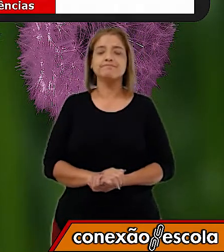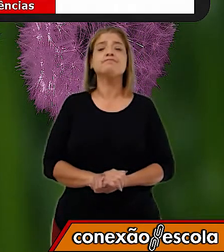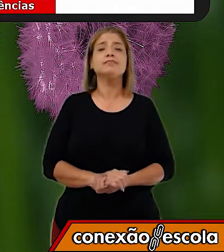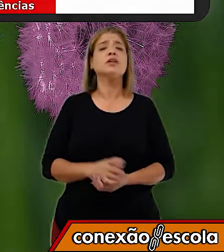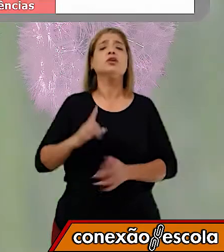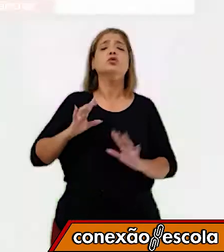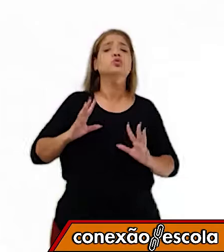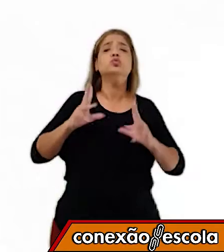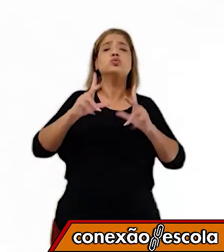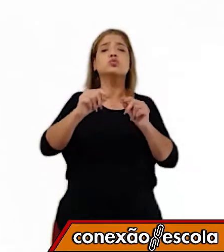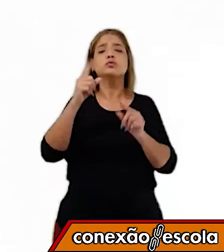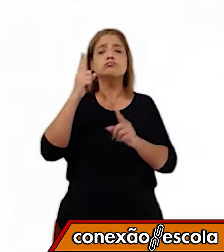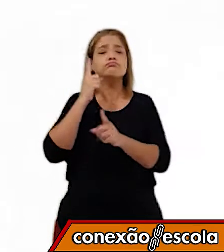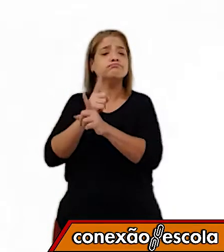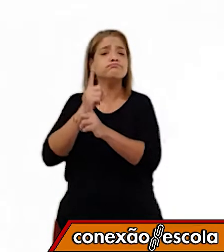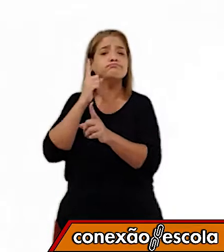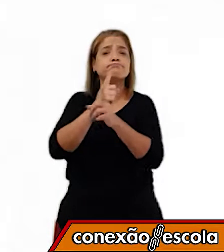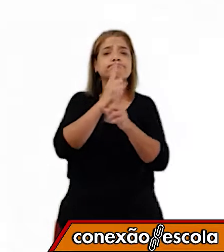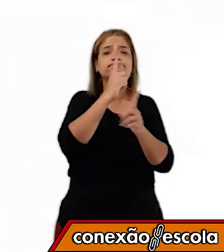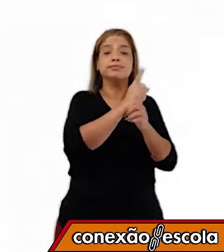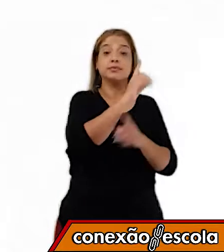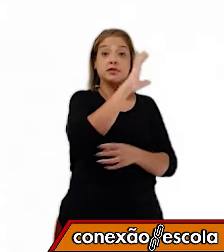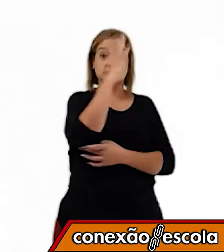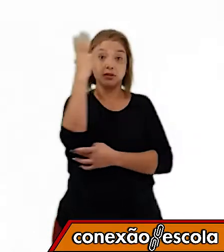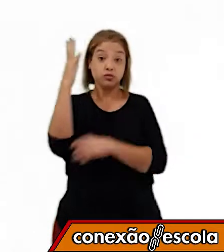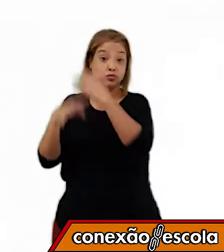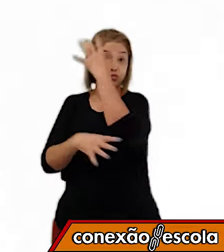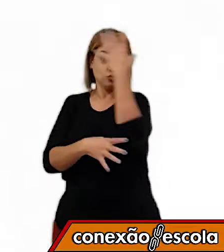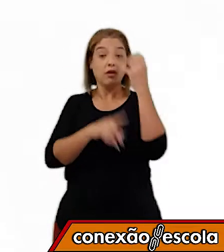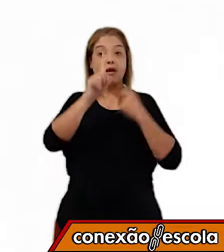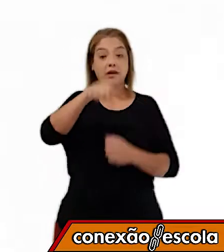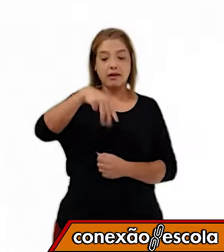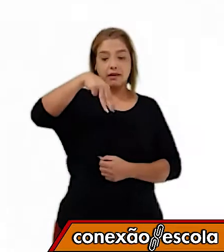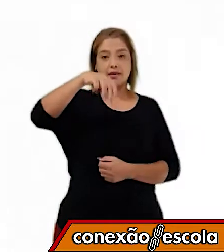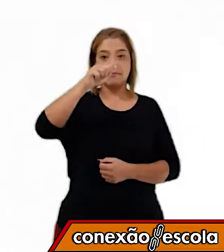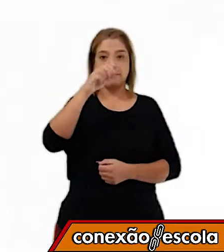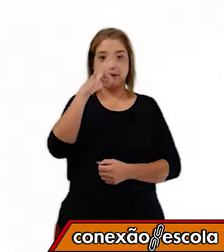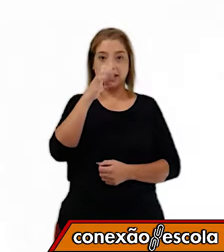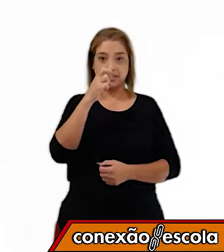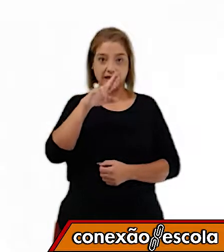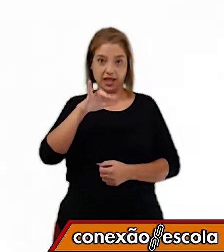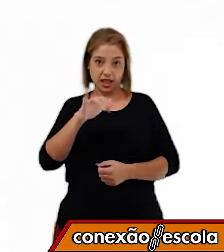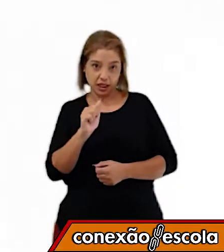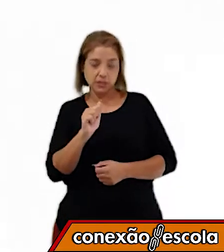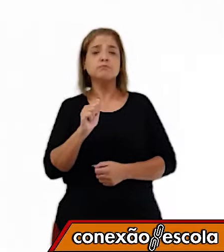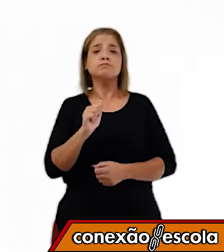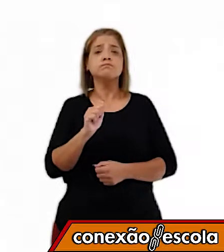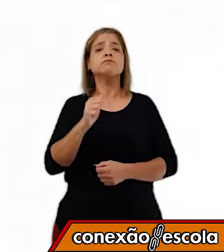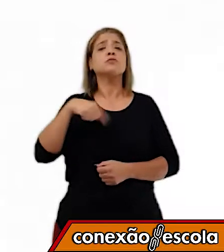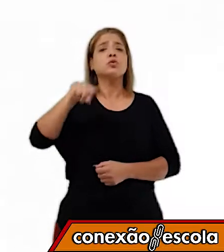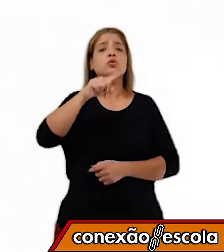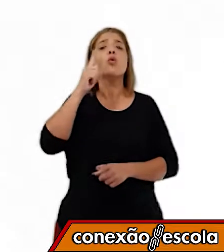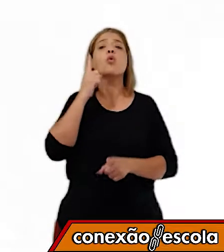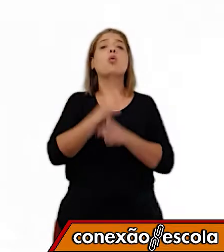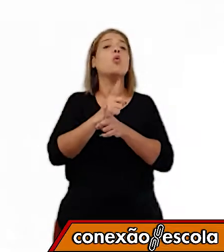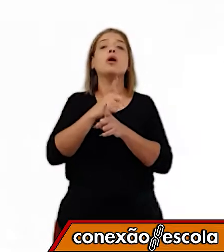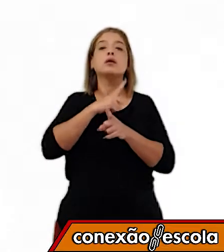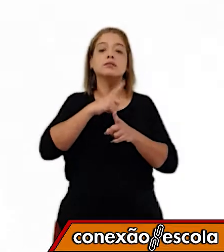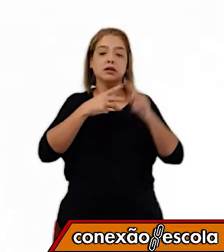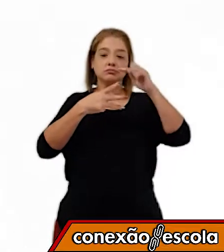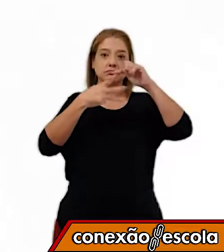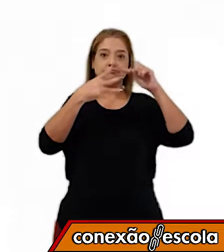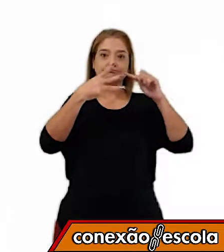Tudo que encontramos na natureza, a gente chama de matéria. E essa matéria pode ser encontrada em 3 estados